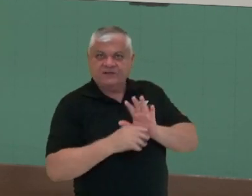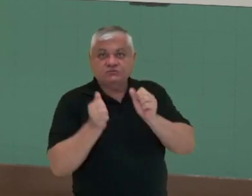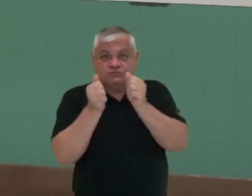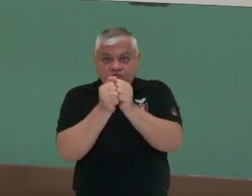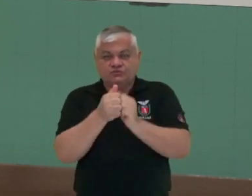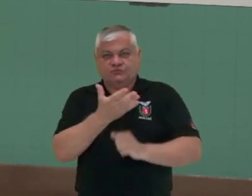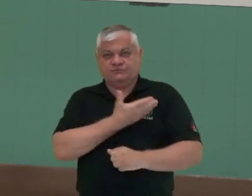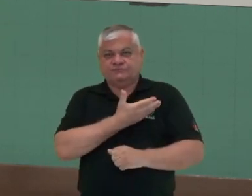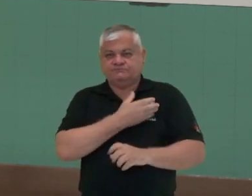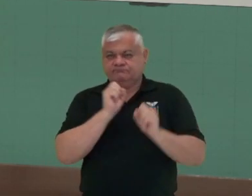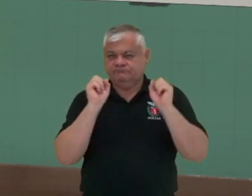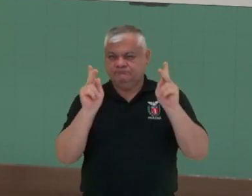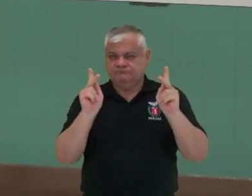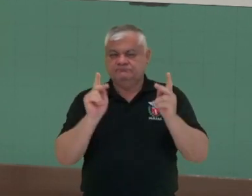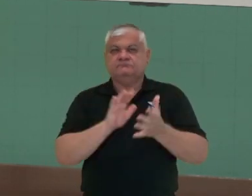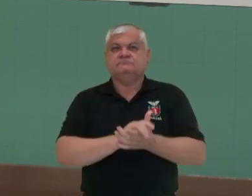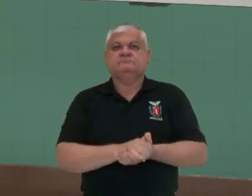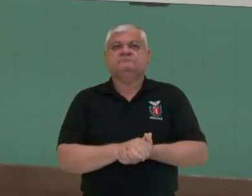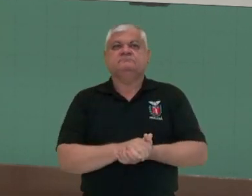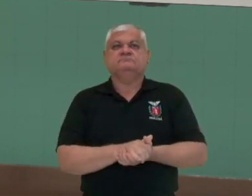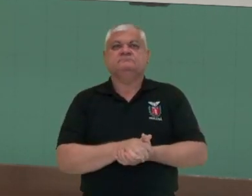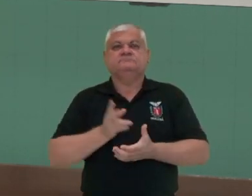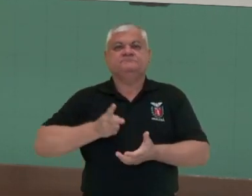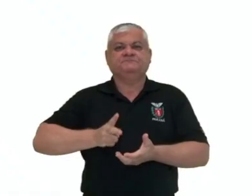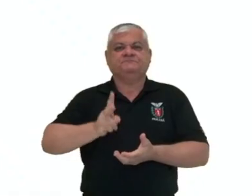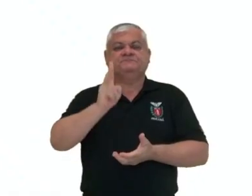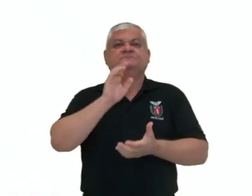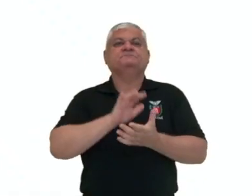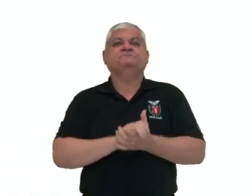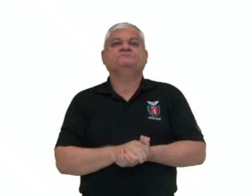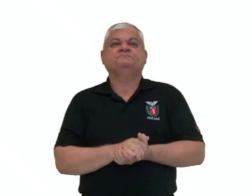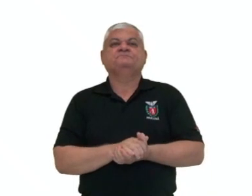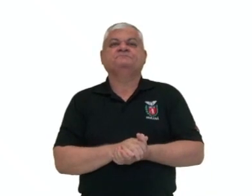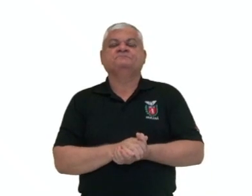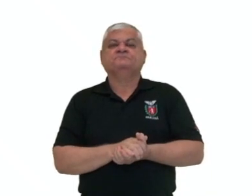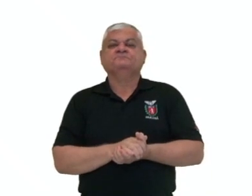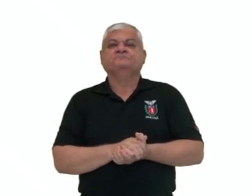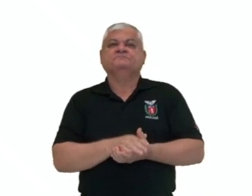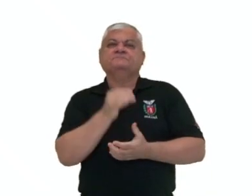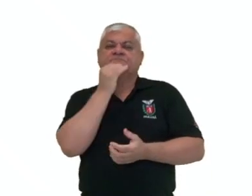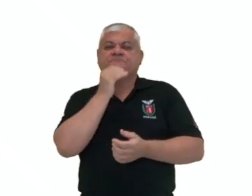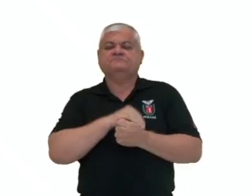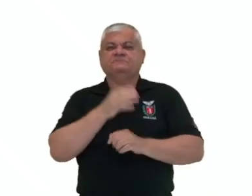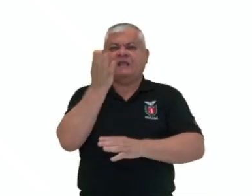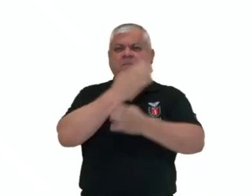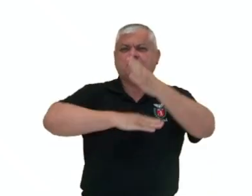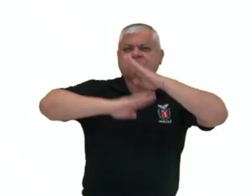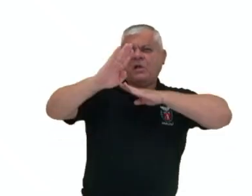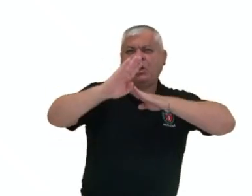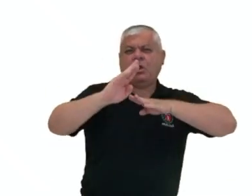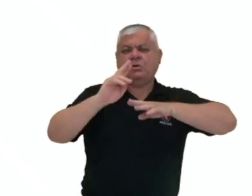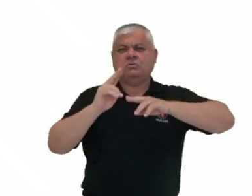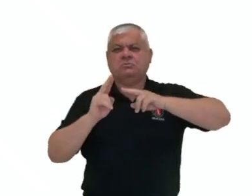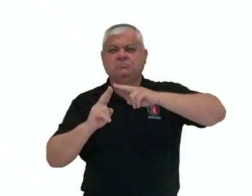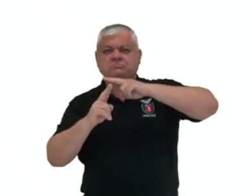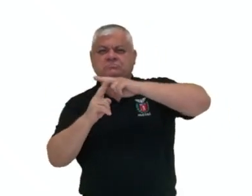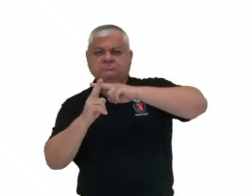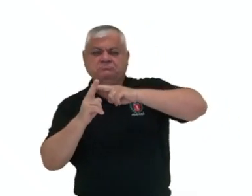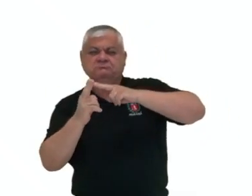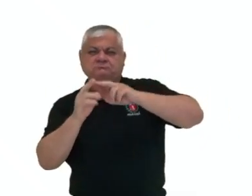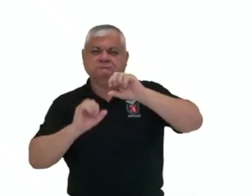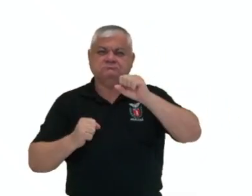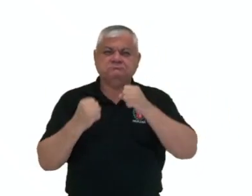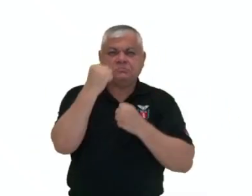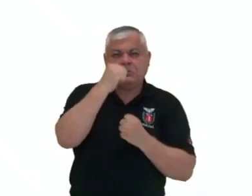com os seus colegas, ok? Continuando aqui. As artes marciais e as lutas possuem alguns aspectos que as